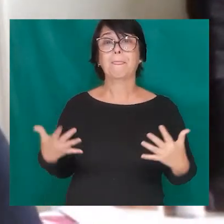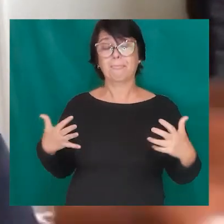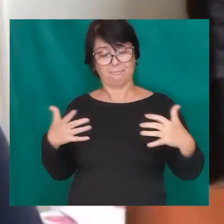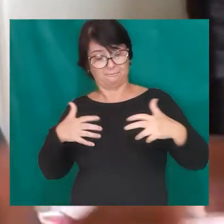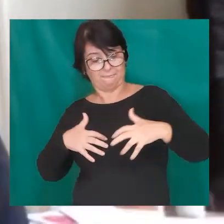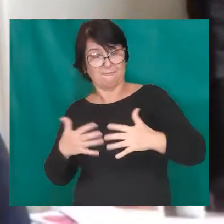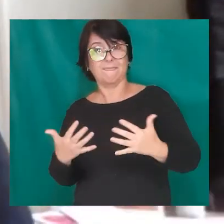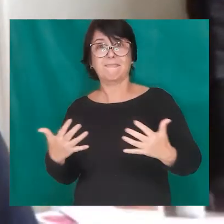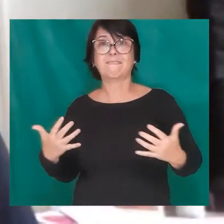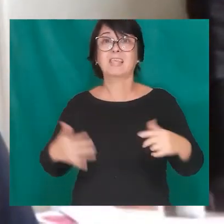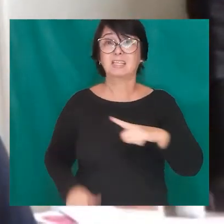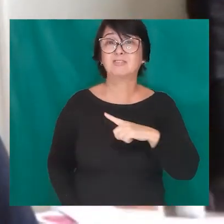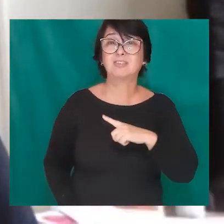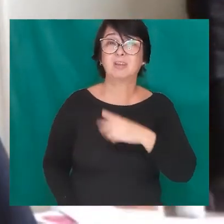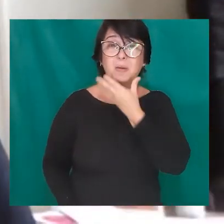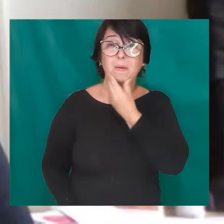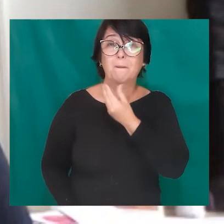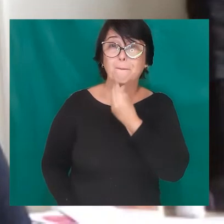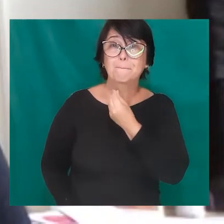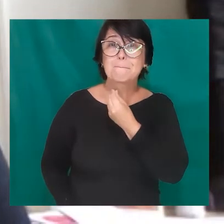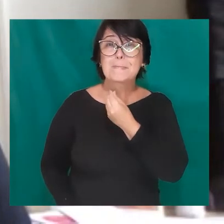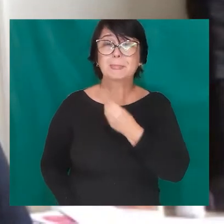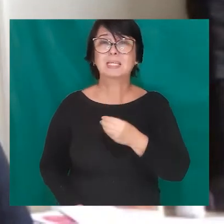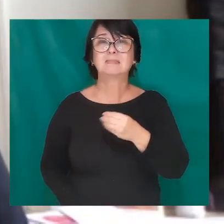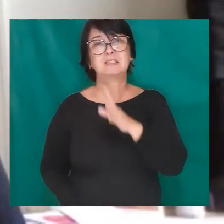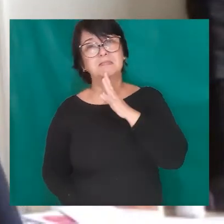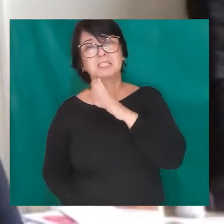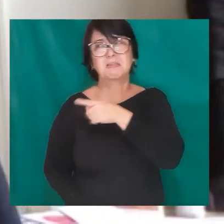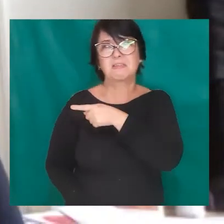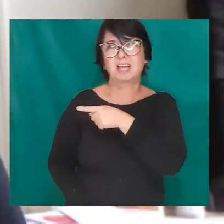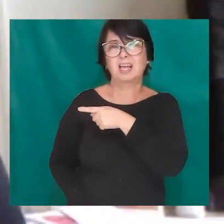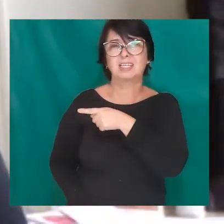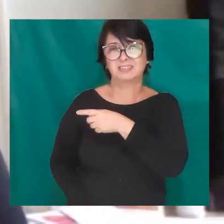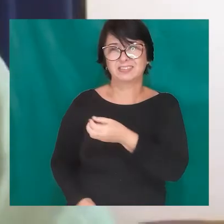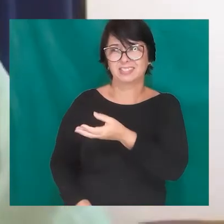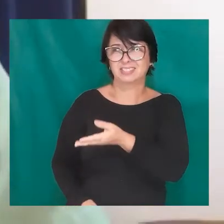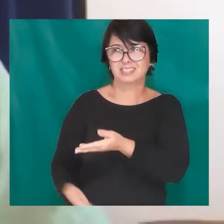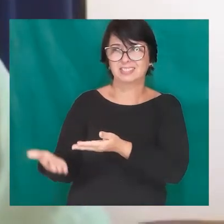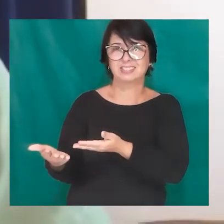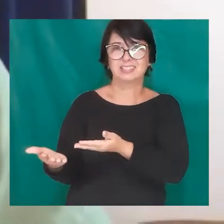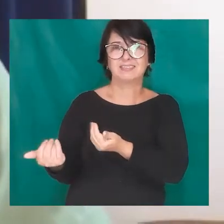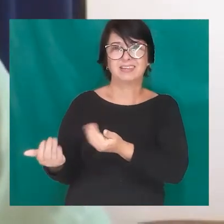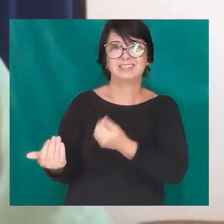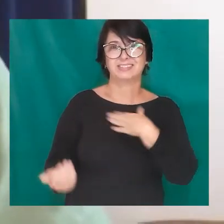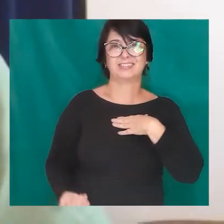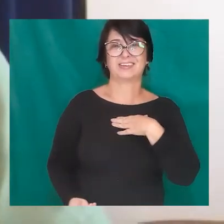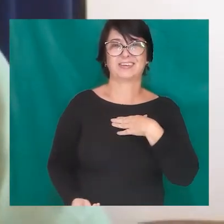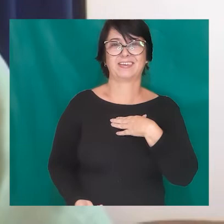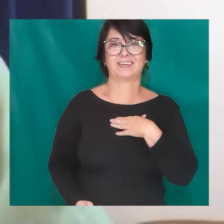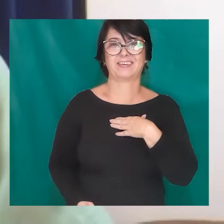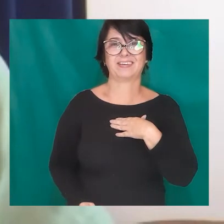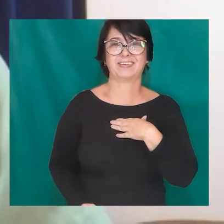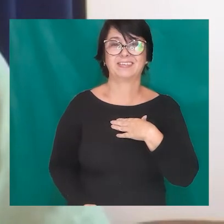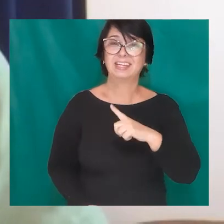durou um tempo assim, né? Você não sei se deve ter tido contato com aquilo, você é bem mais novo. Com certeza, o método